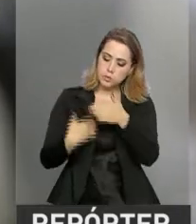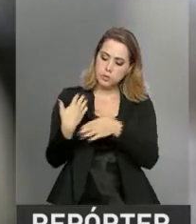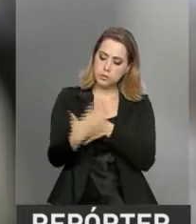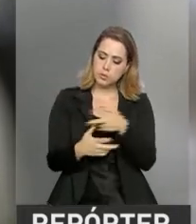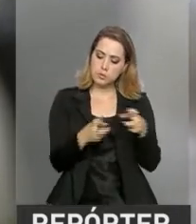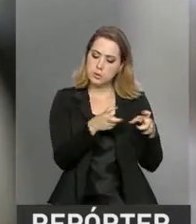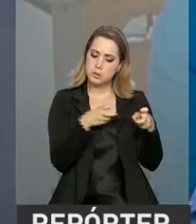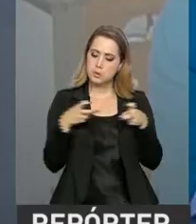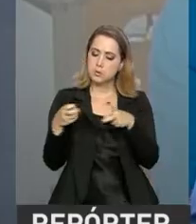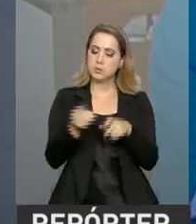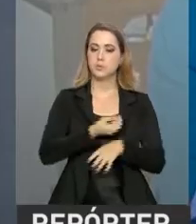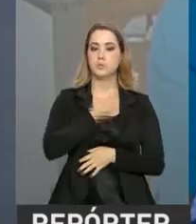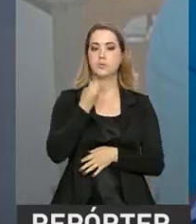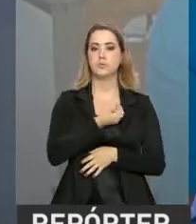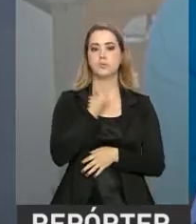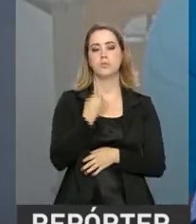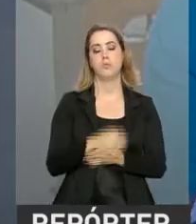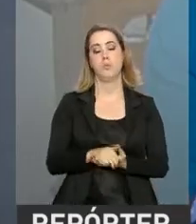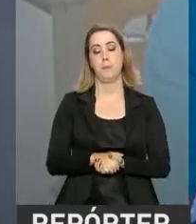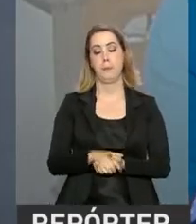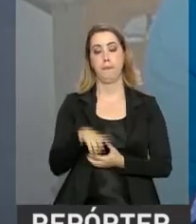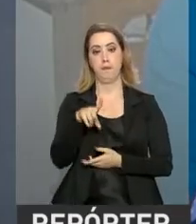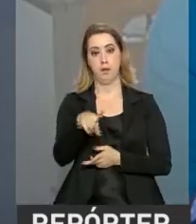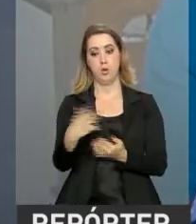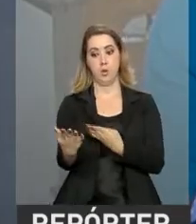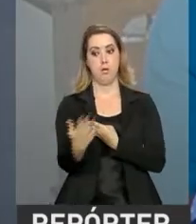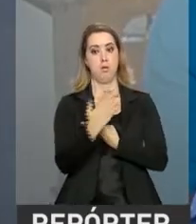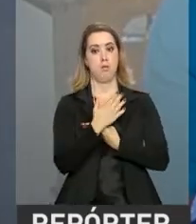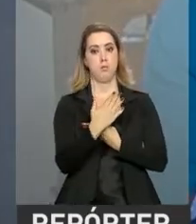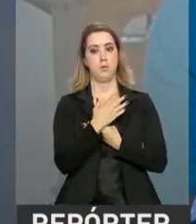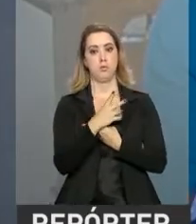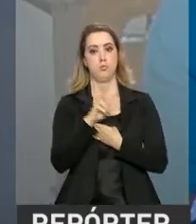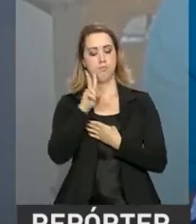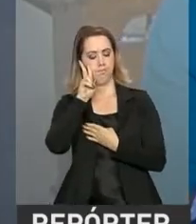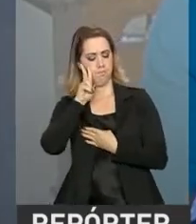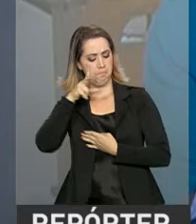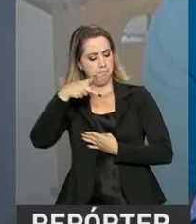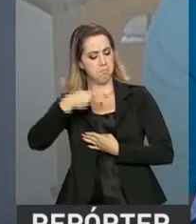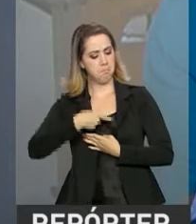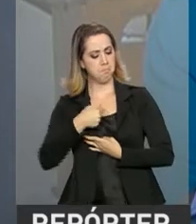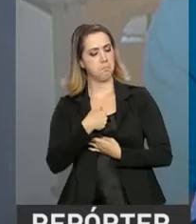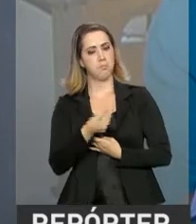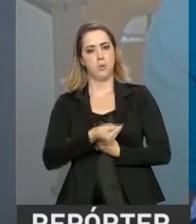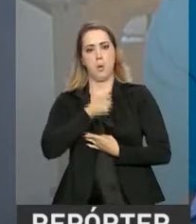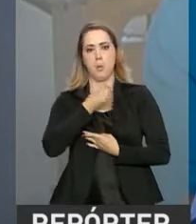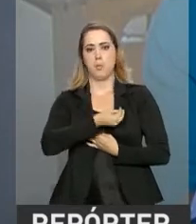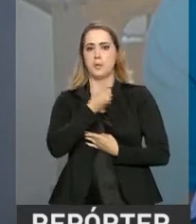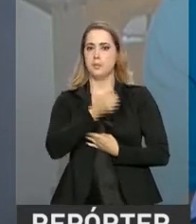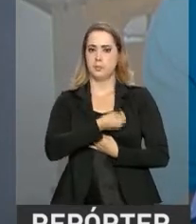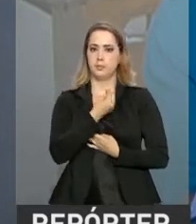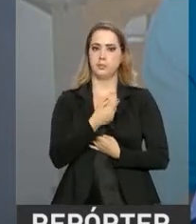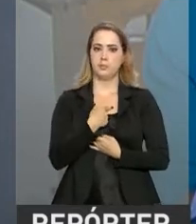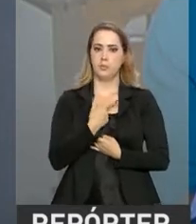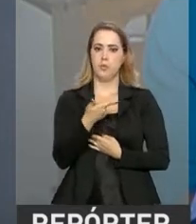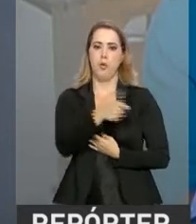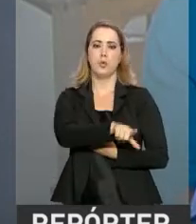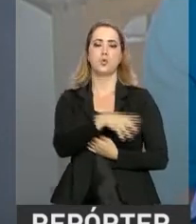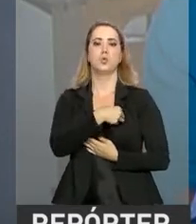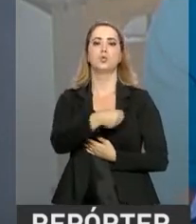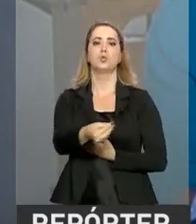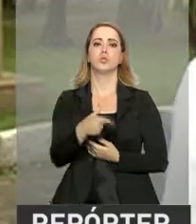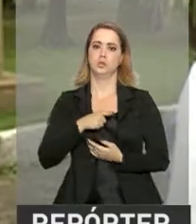sentido na vida tem me ajudado a olhar pra mim pra minha vida para os juízes por os meus outros